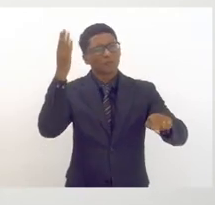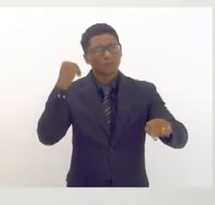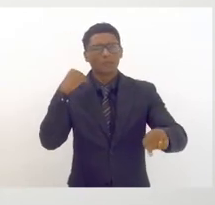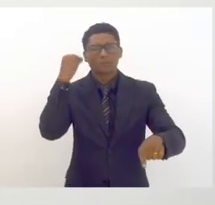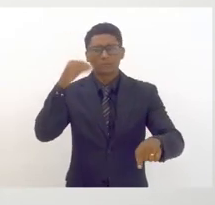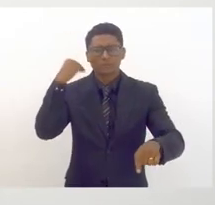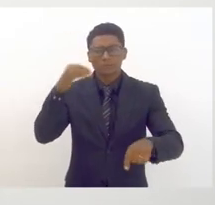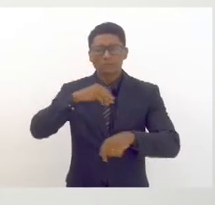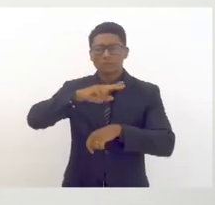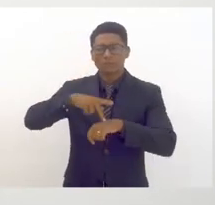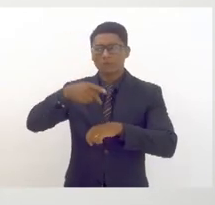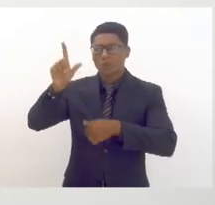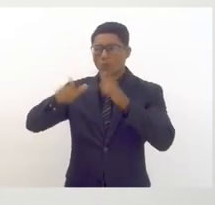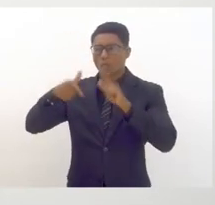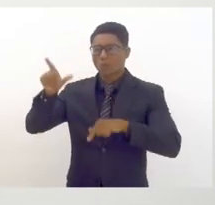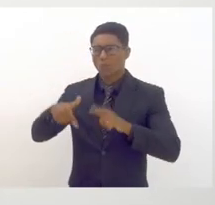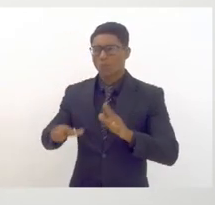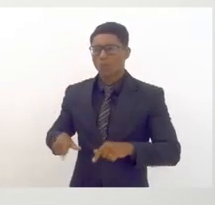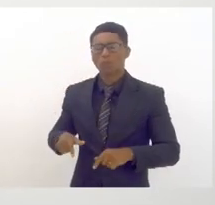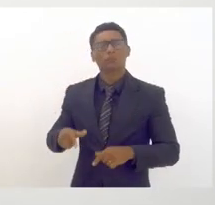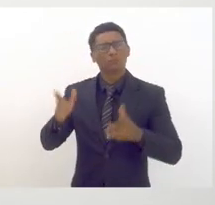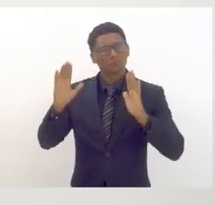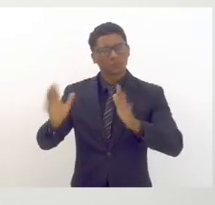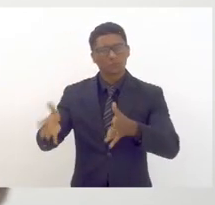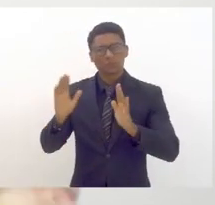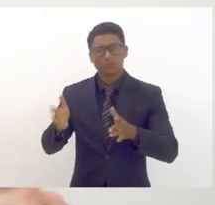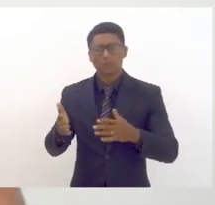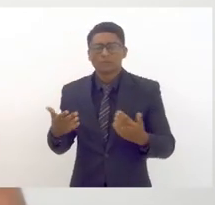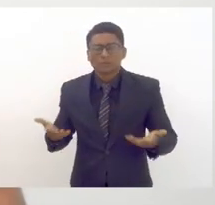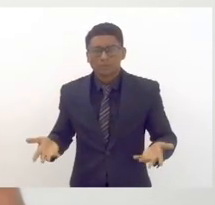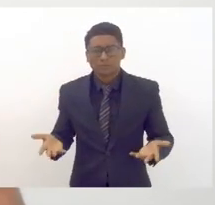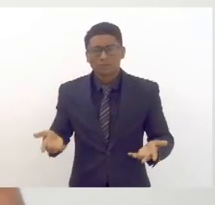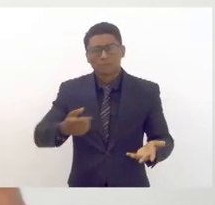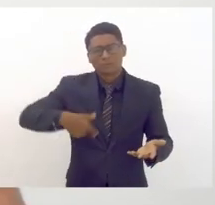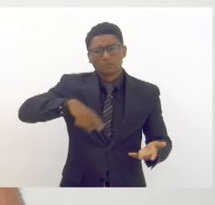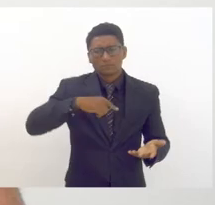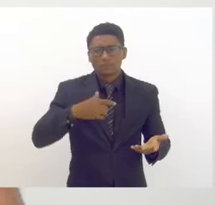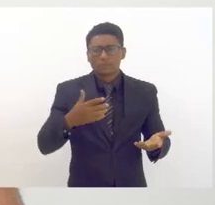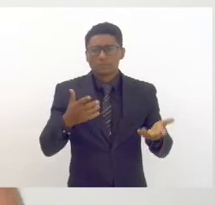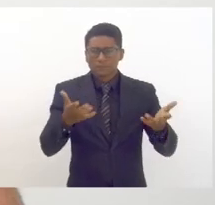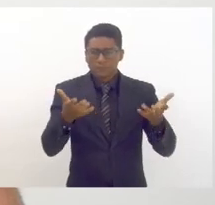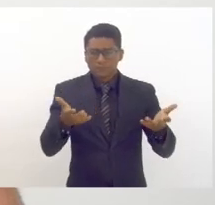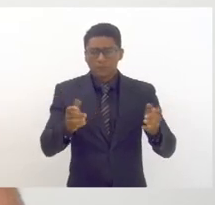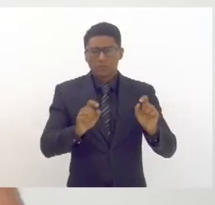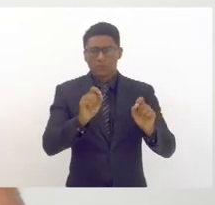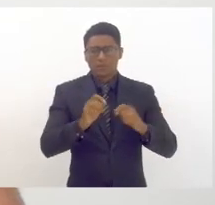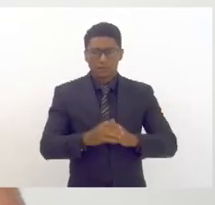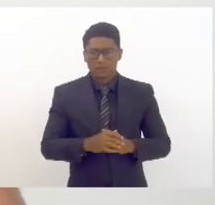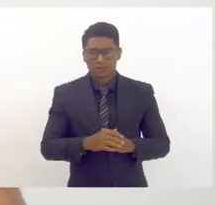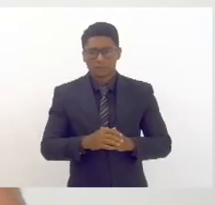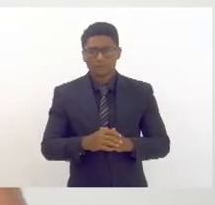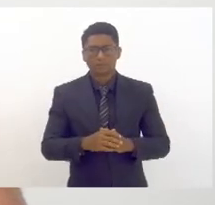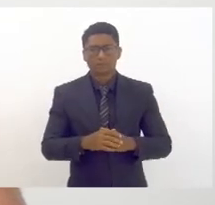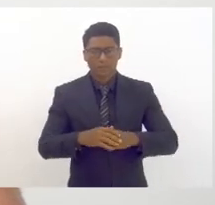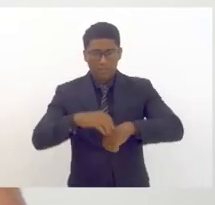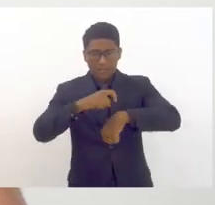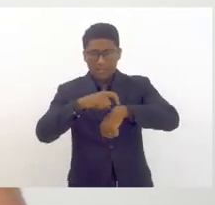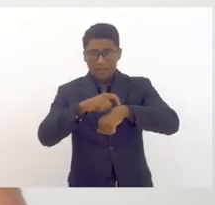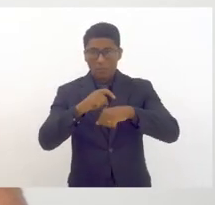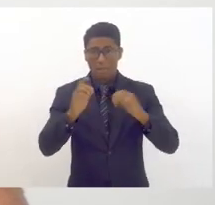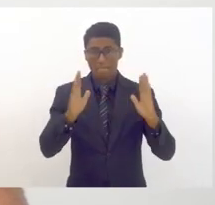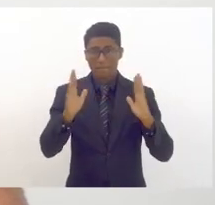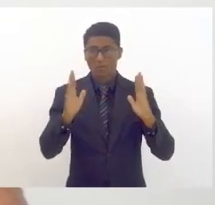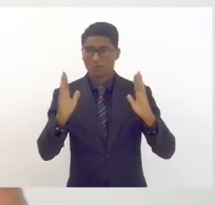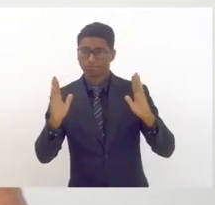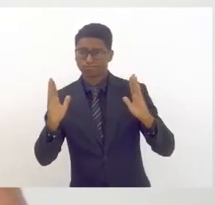países, entendemos que eles possam realmente apresentar no cronograma que possa ser seguido com maior brevidade, para que nós possamos